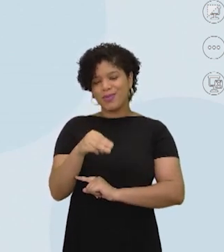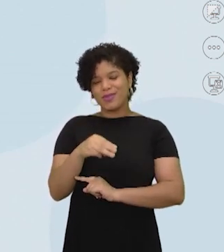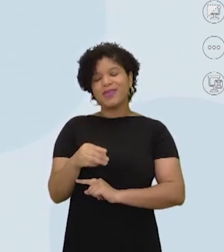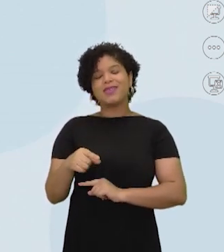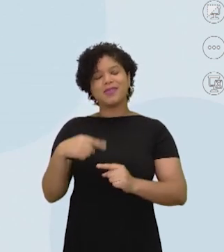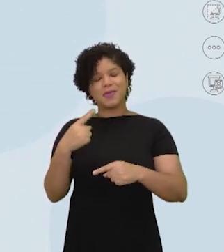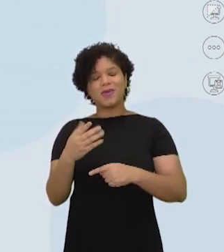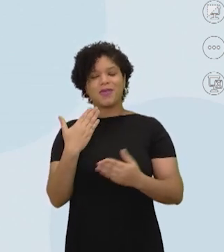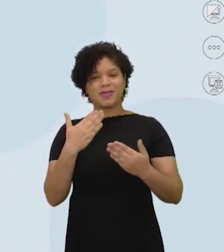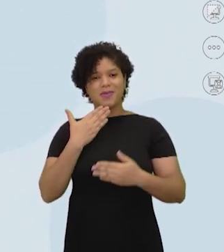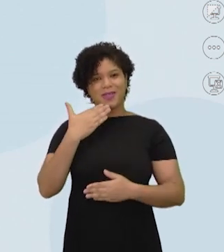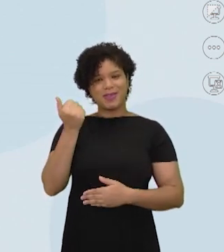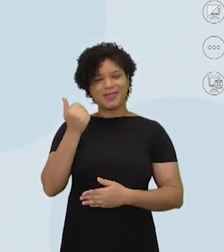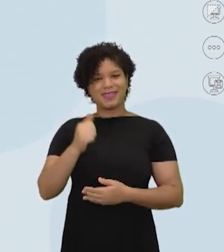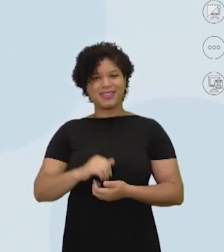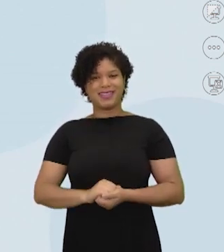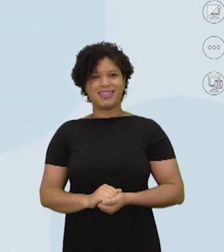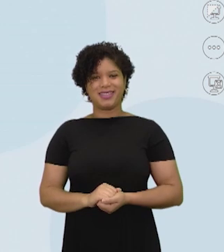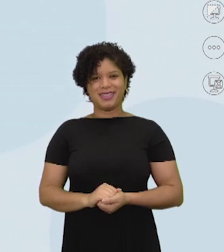voltar e conversar sobre isso.